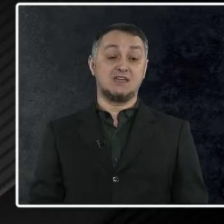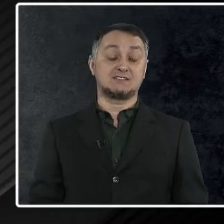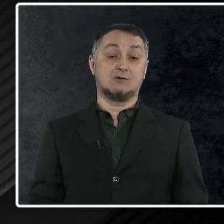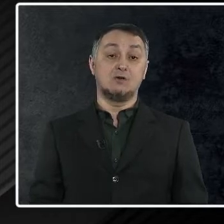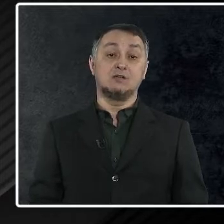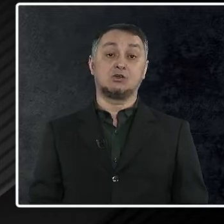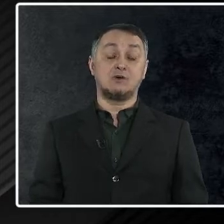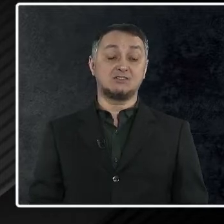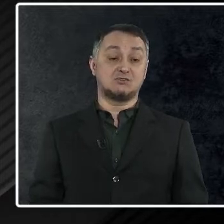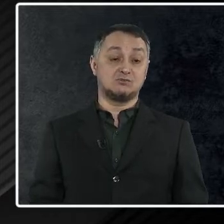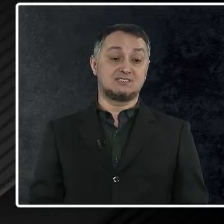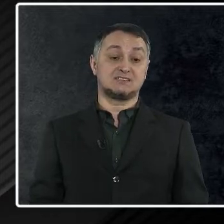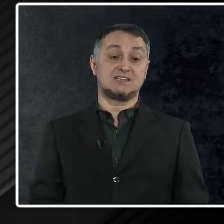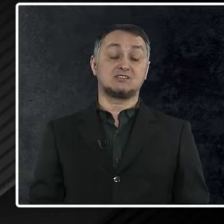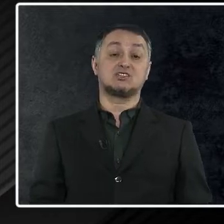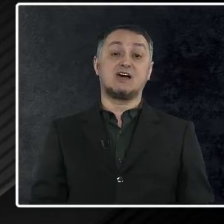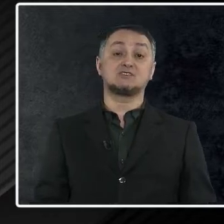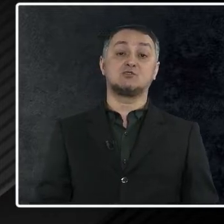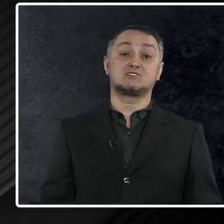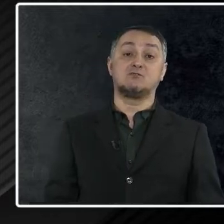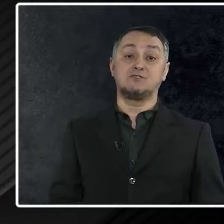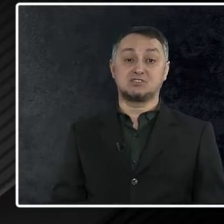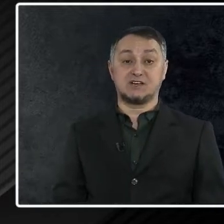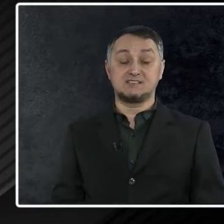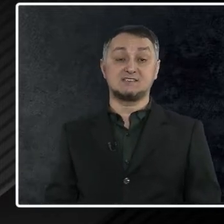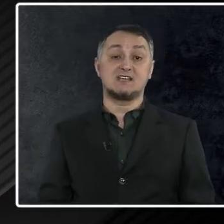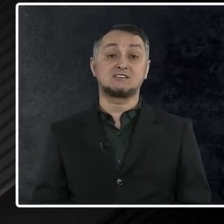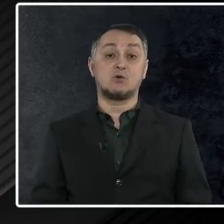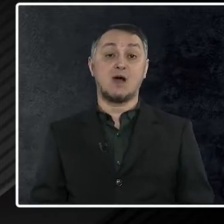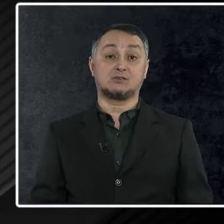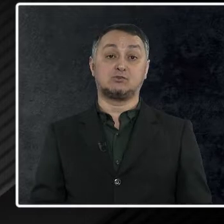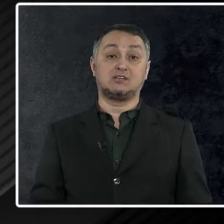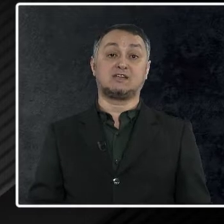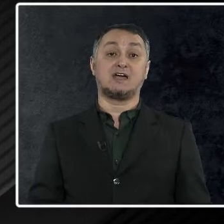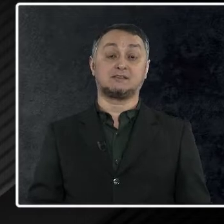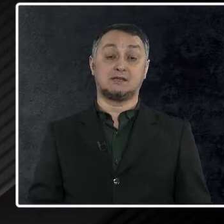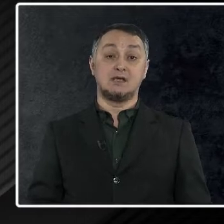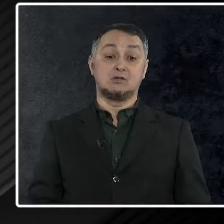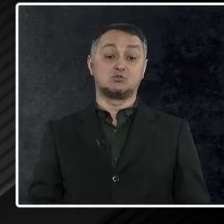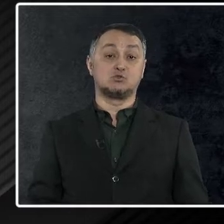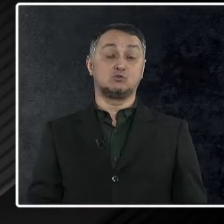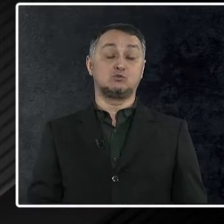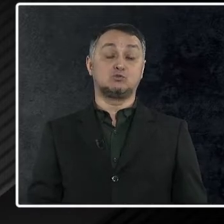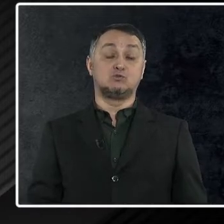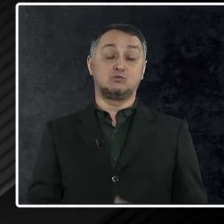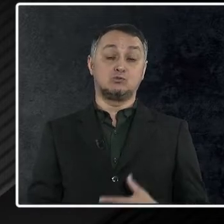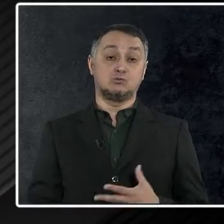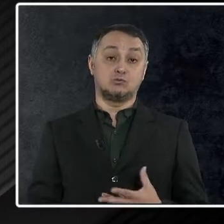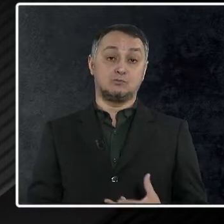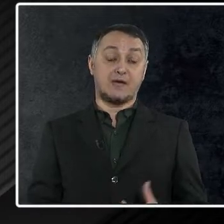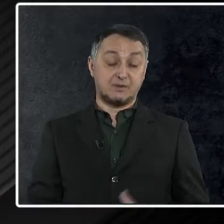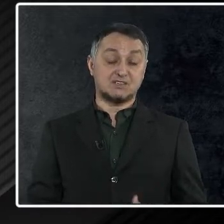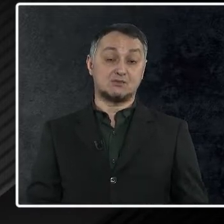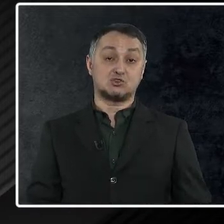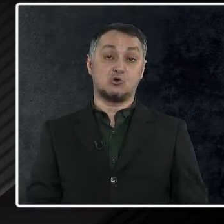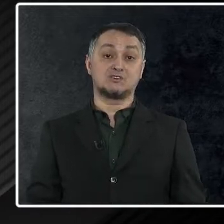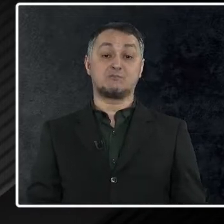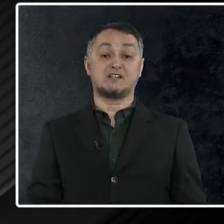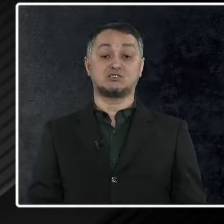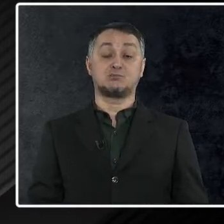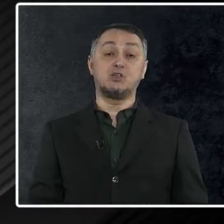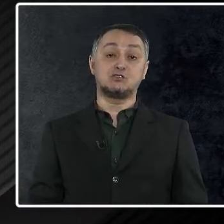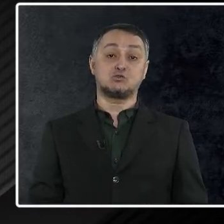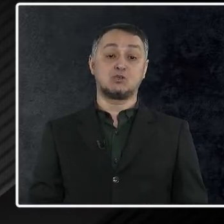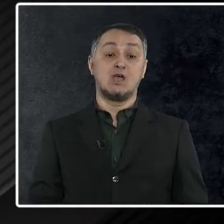independente de eleição. Então, no artigo 17 da resolução 23.604, que trata da prestação de contas